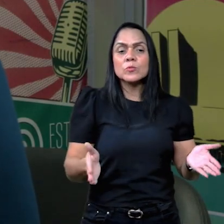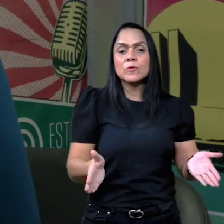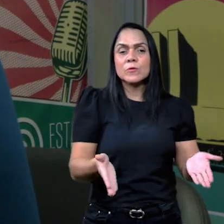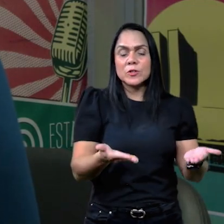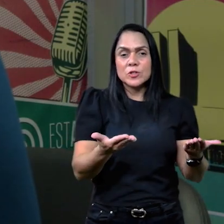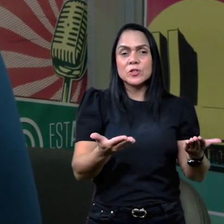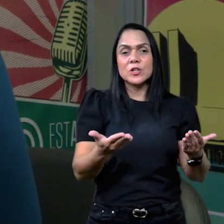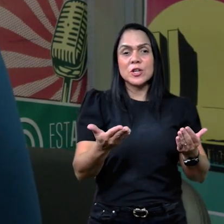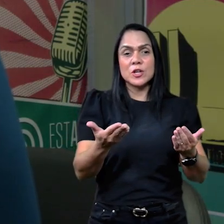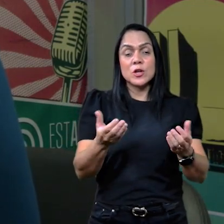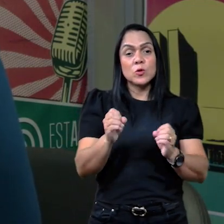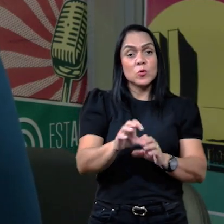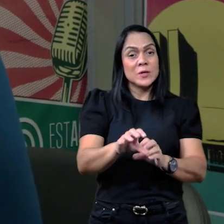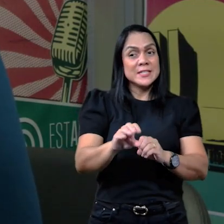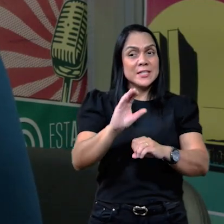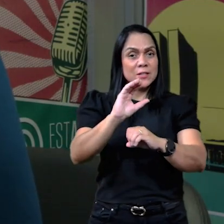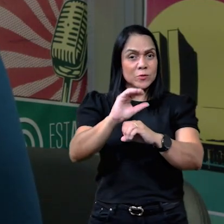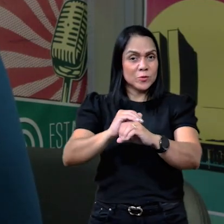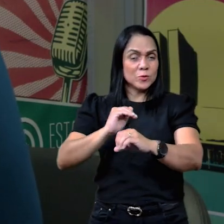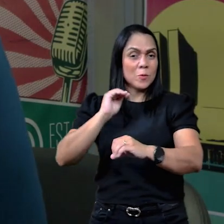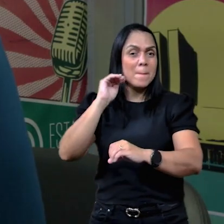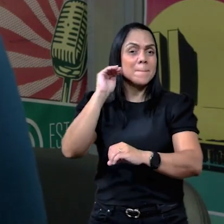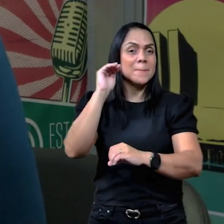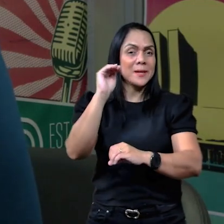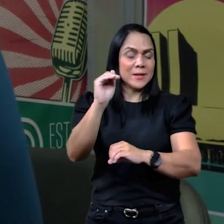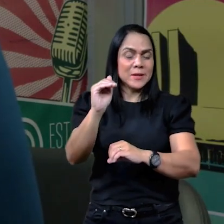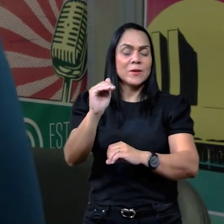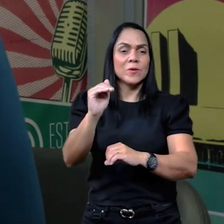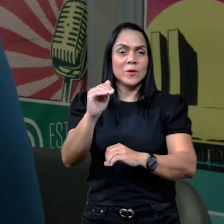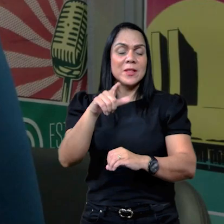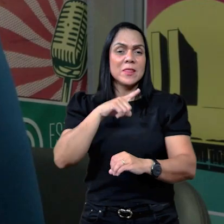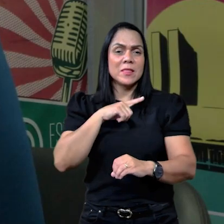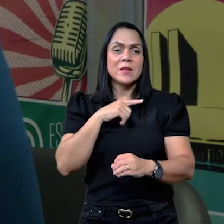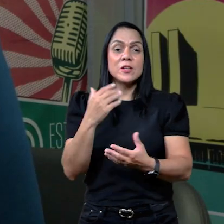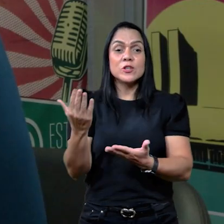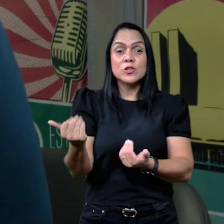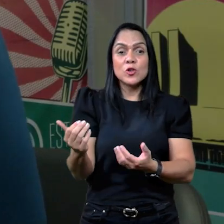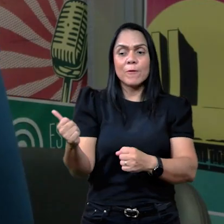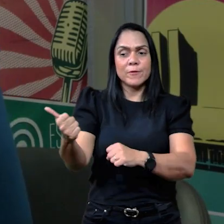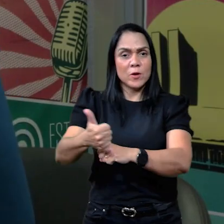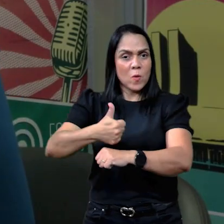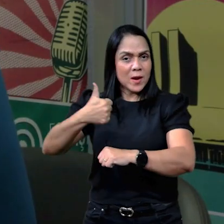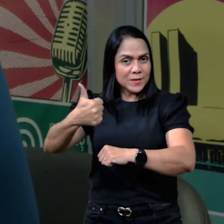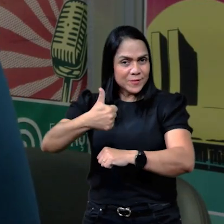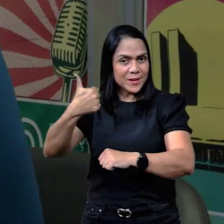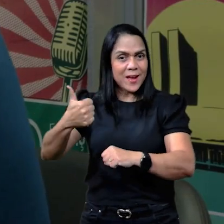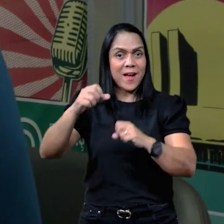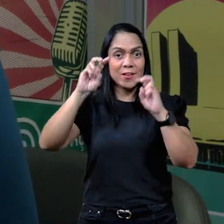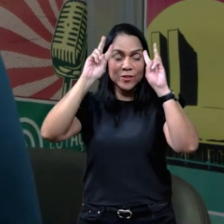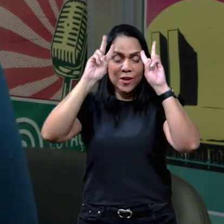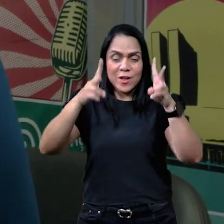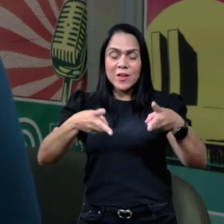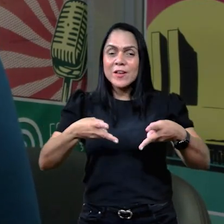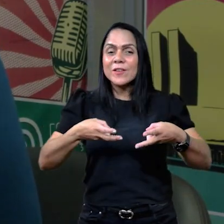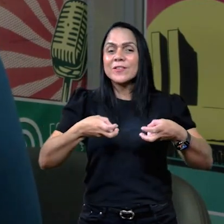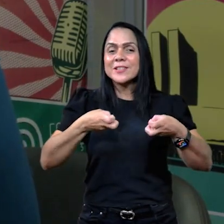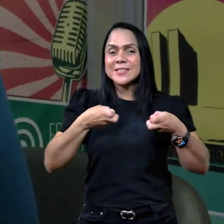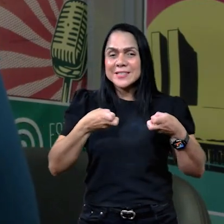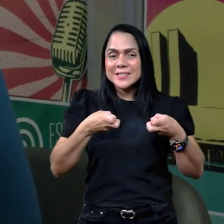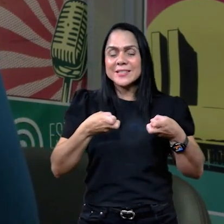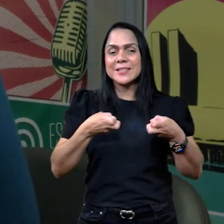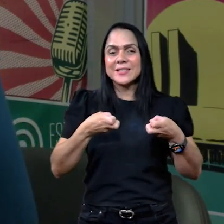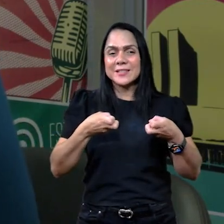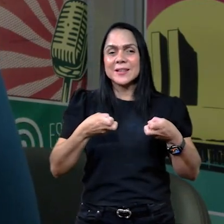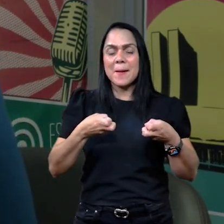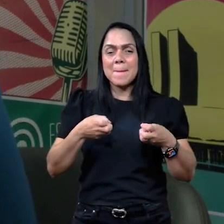ensino superior, porque aí nós teremos mais jovens, mais pessoas assim, qualificadas e reconhecidas, né?